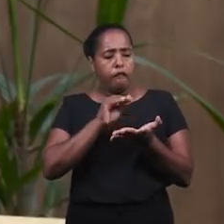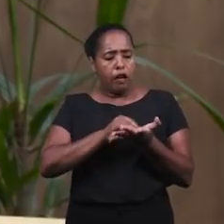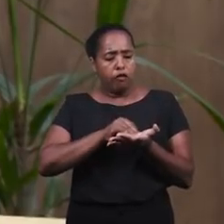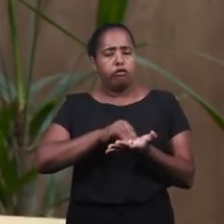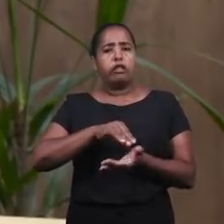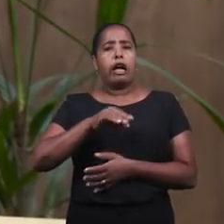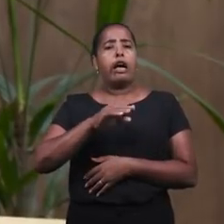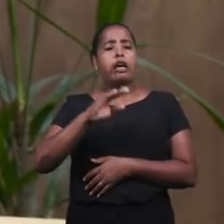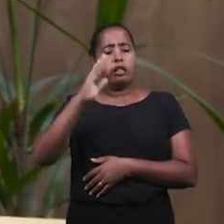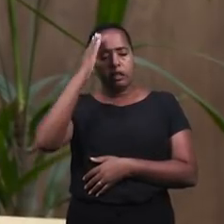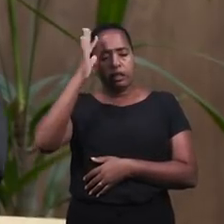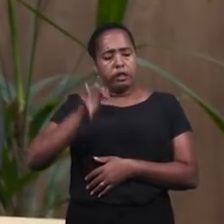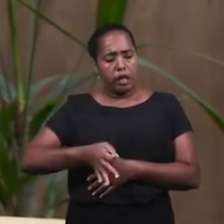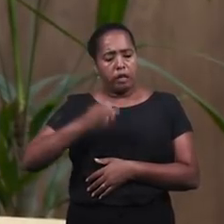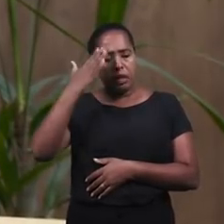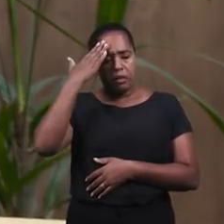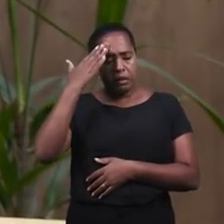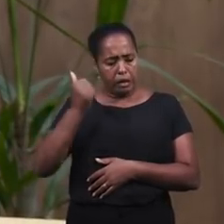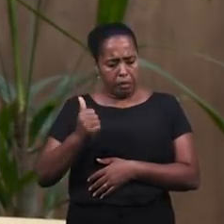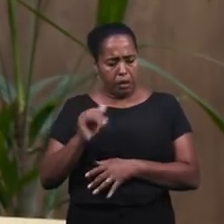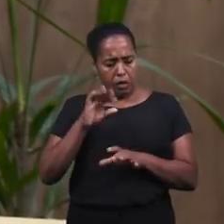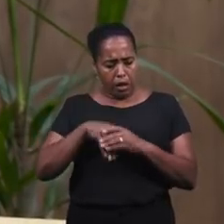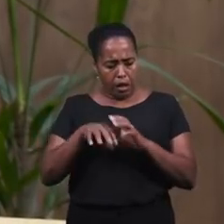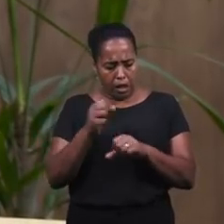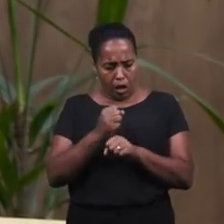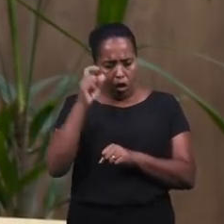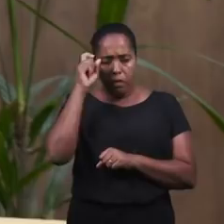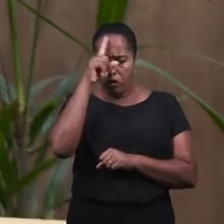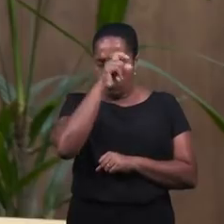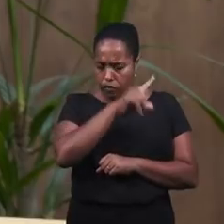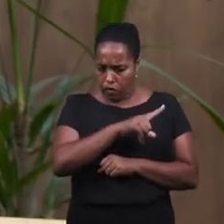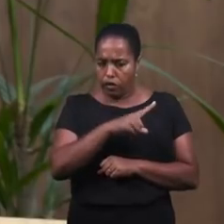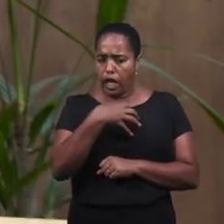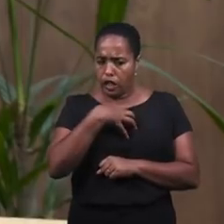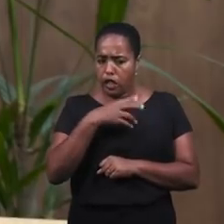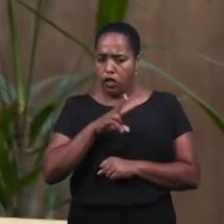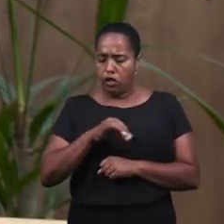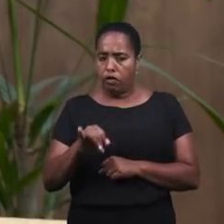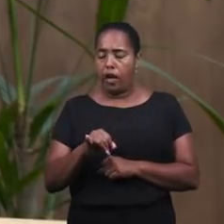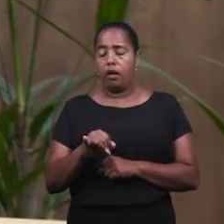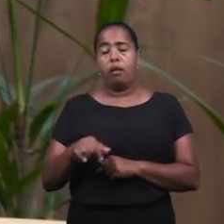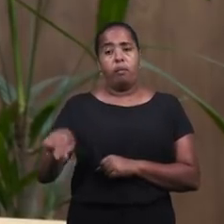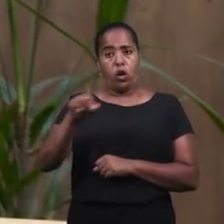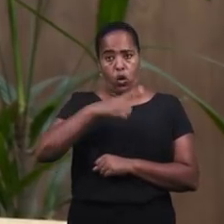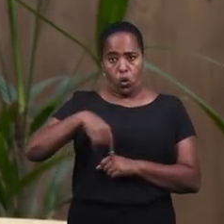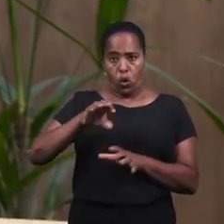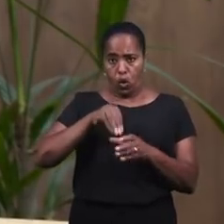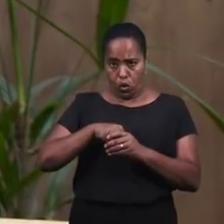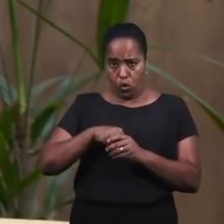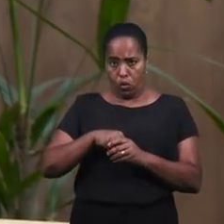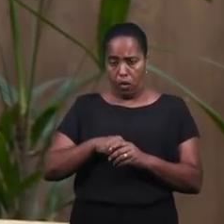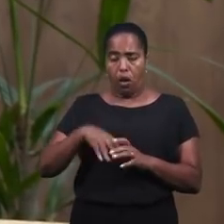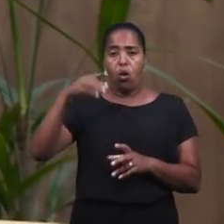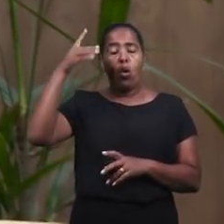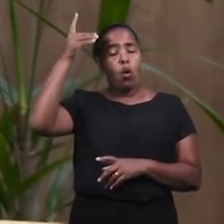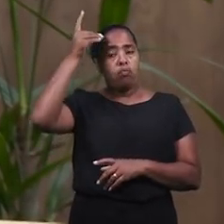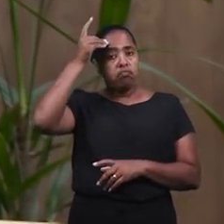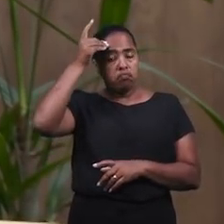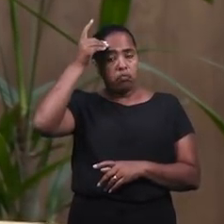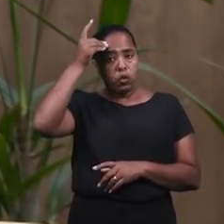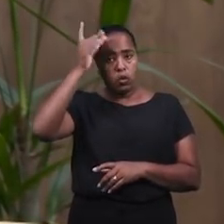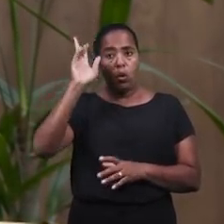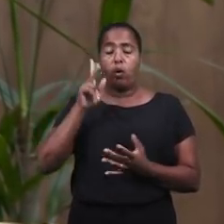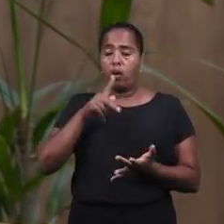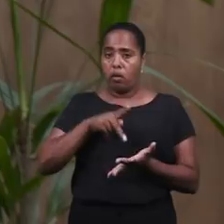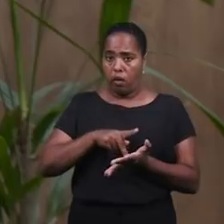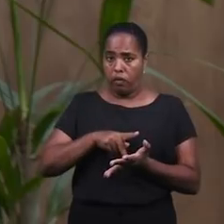e discernimento dentro dessa obra tem uma dificuldade muito grande. Em qualquer outro lugar, tudo bem, mas no nosso meio, onde o dom